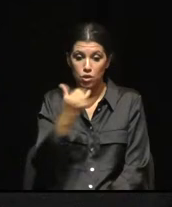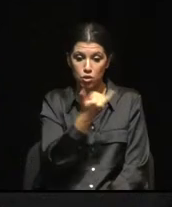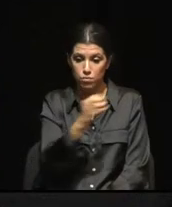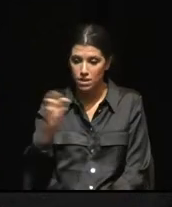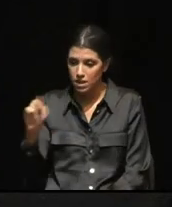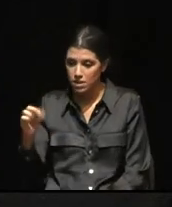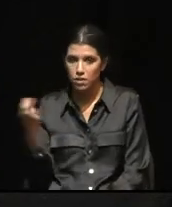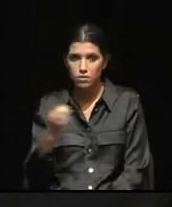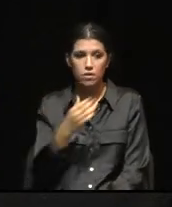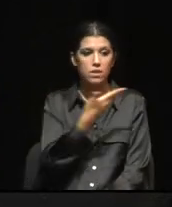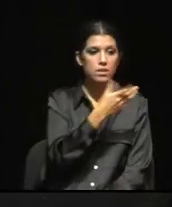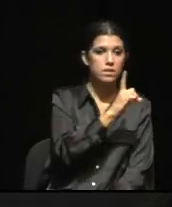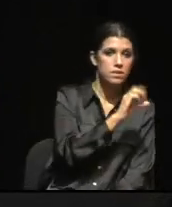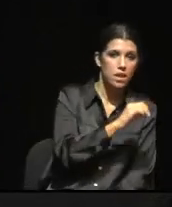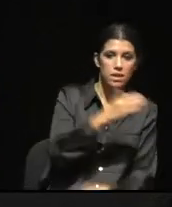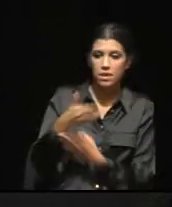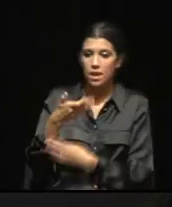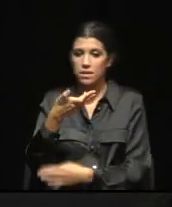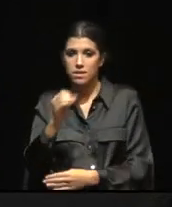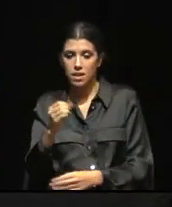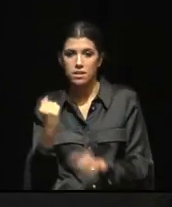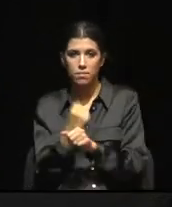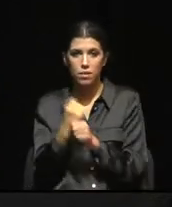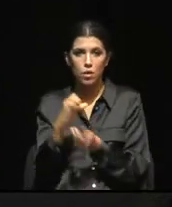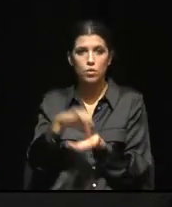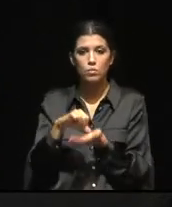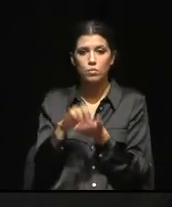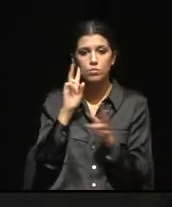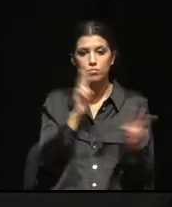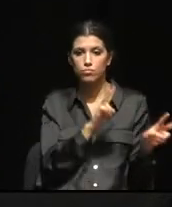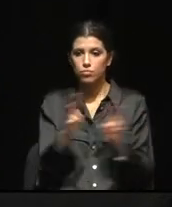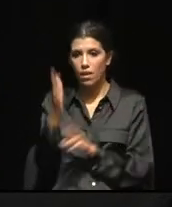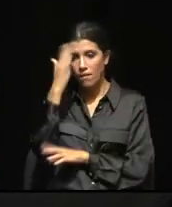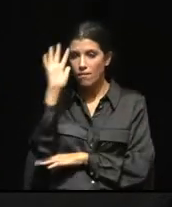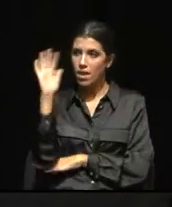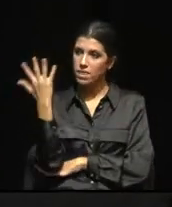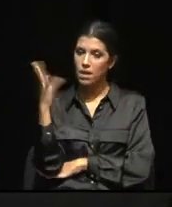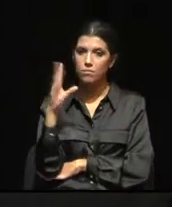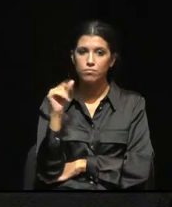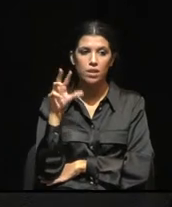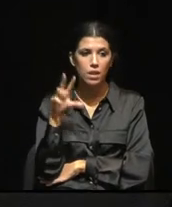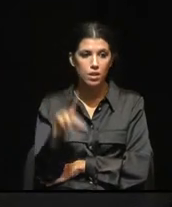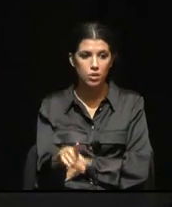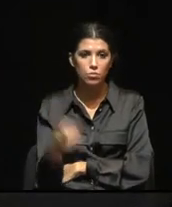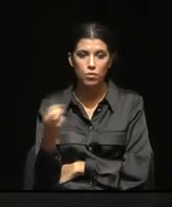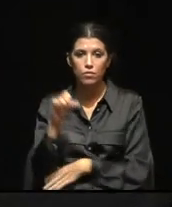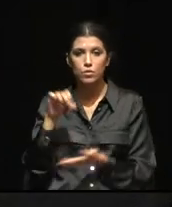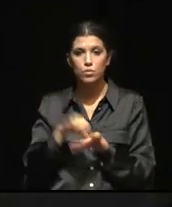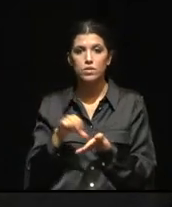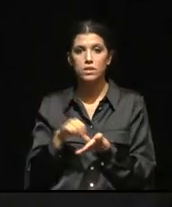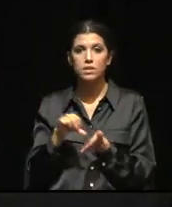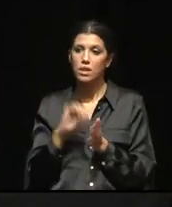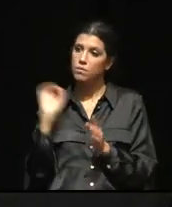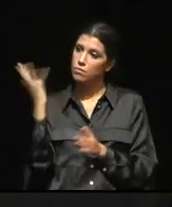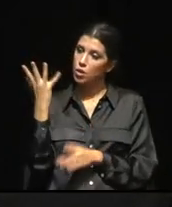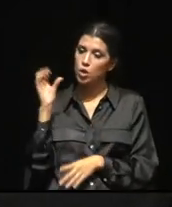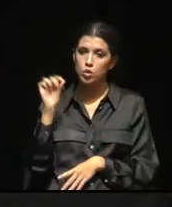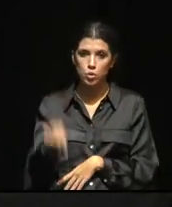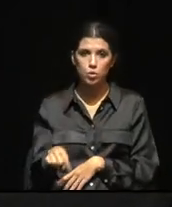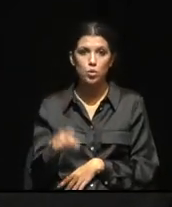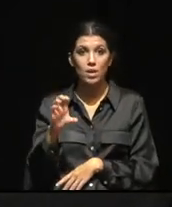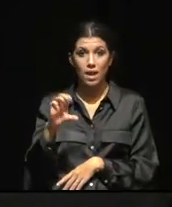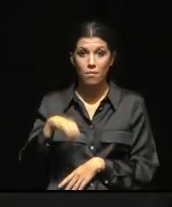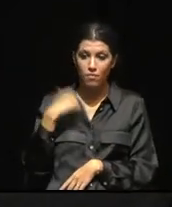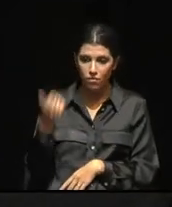1960 a 1970 trabalhou no posto central de previsão do tempo em Lisboa no centro meteorológico do Sul em